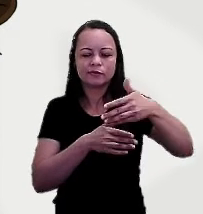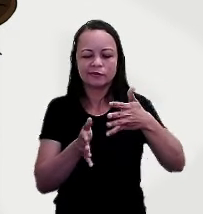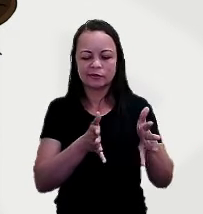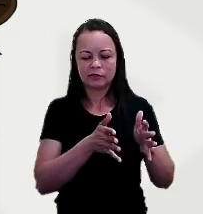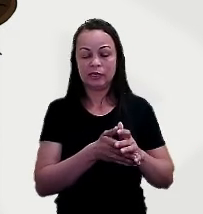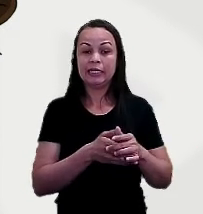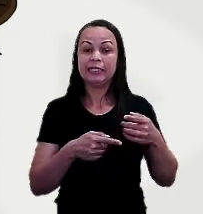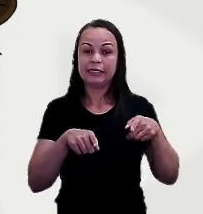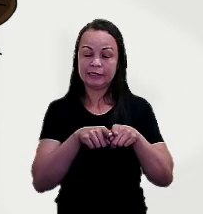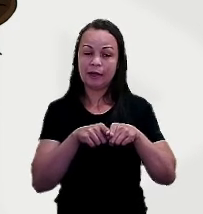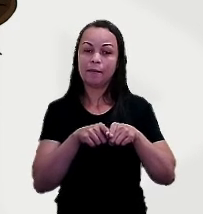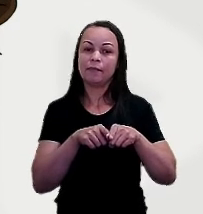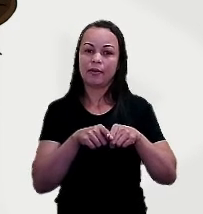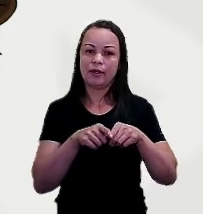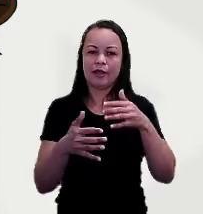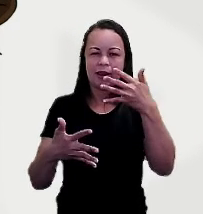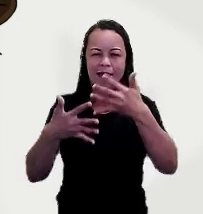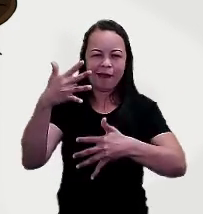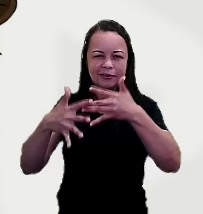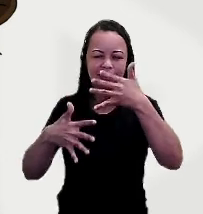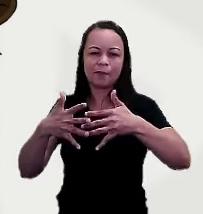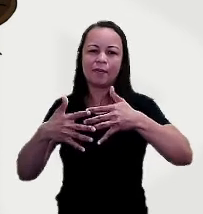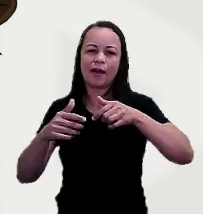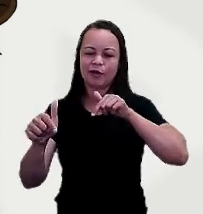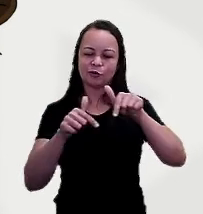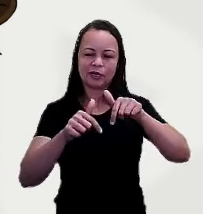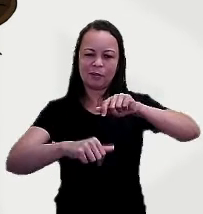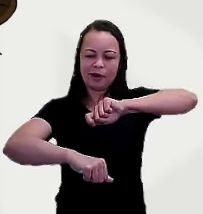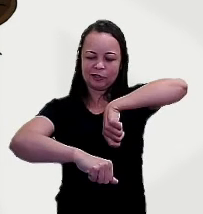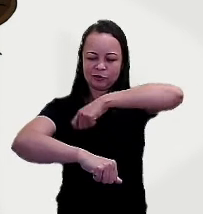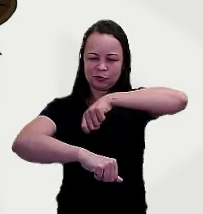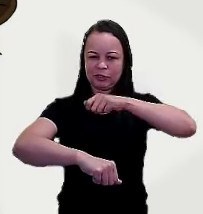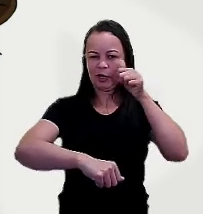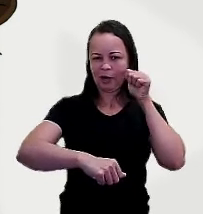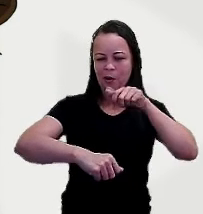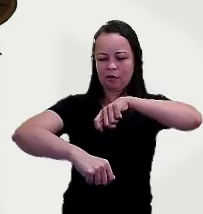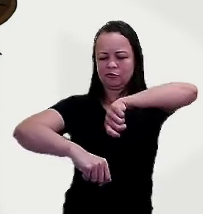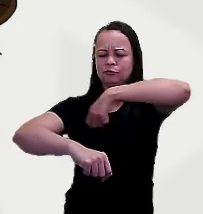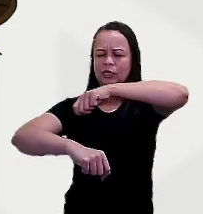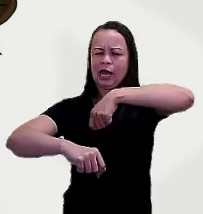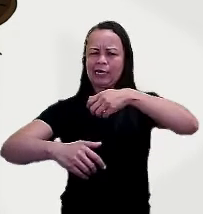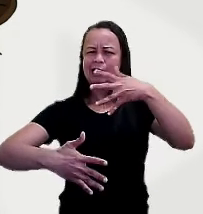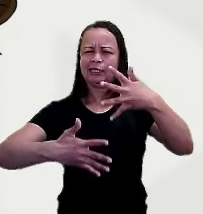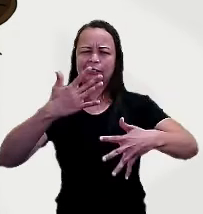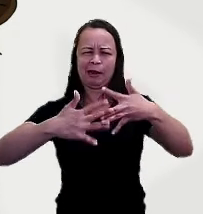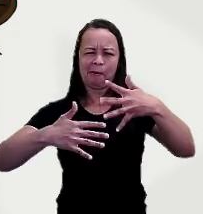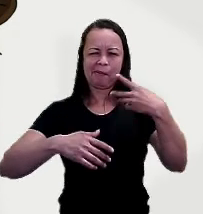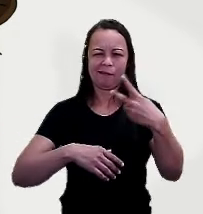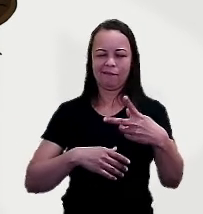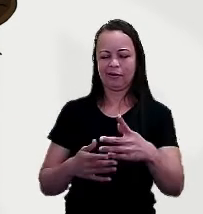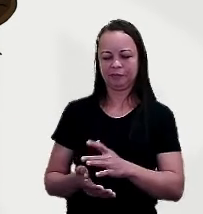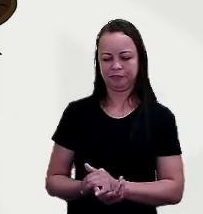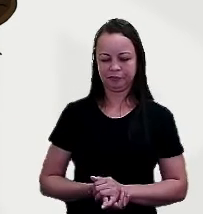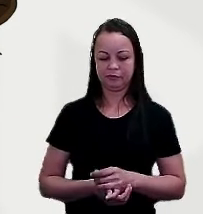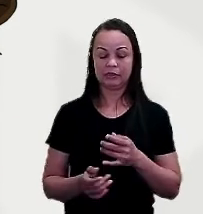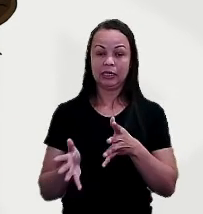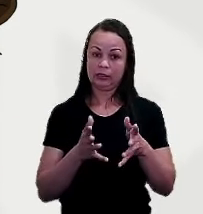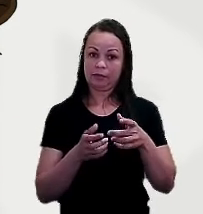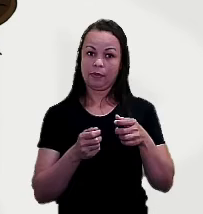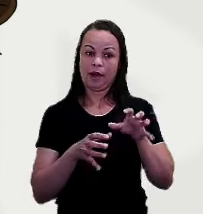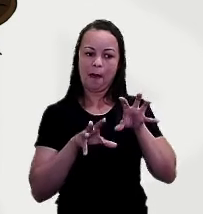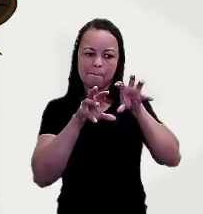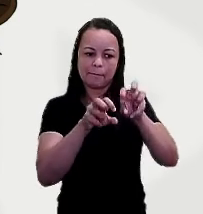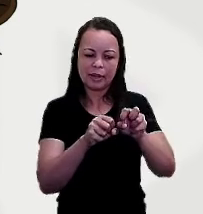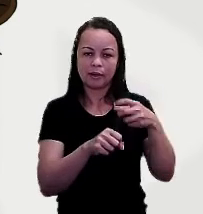trabalho das cozinheiras. Para capturar o saci, a pessoa deve arremessar uma